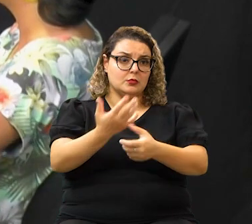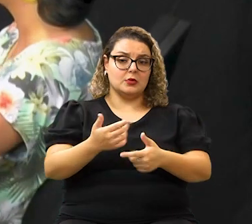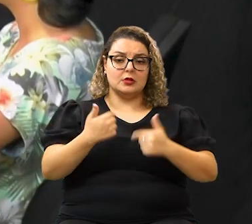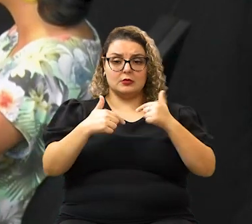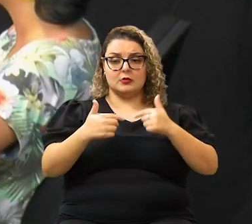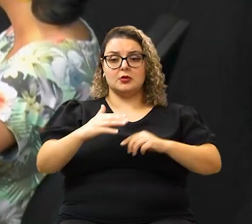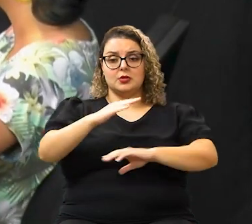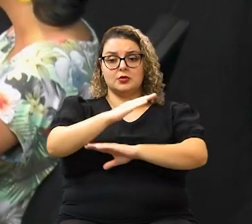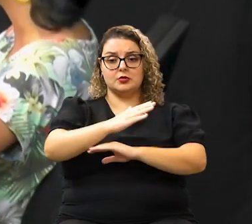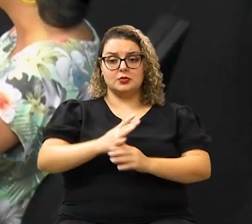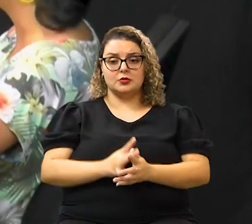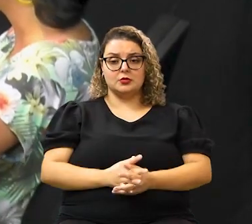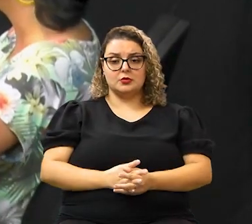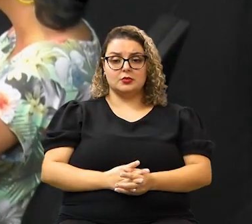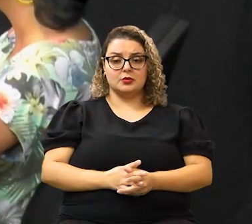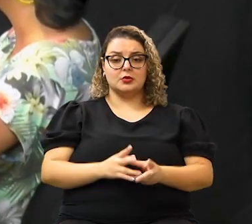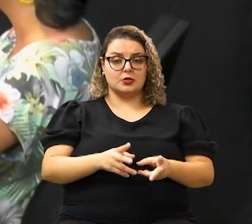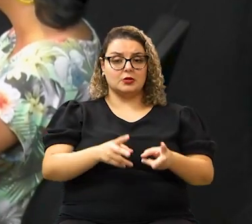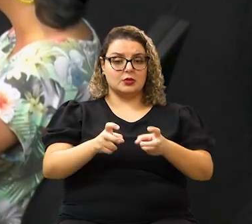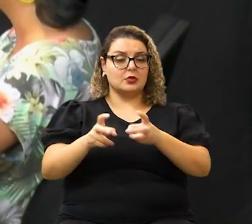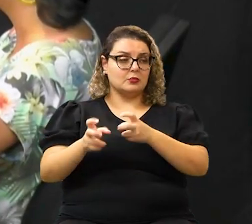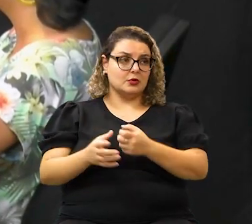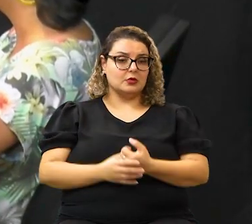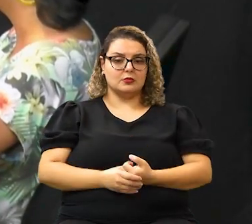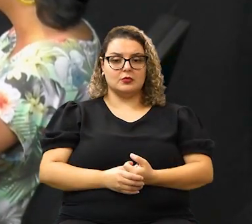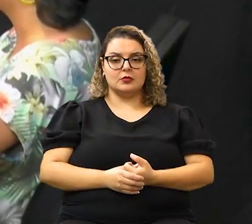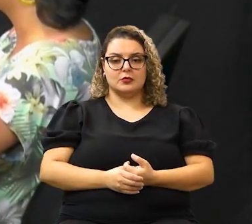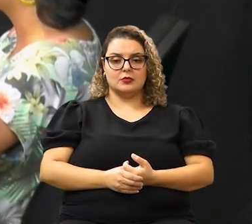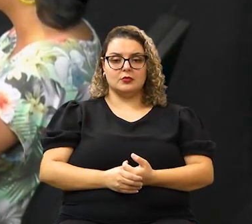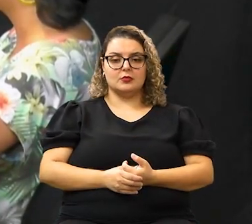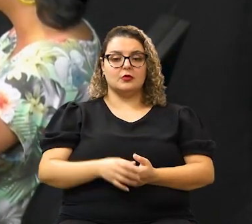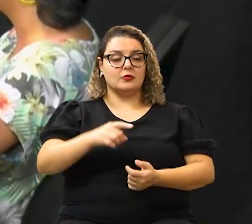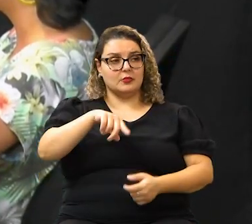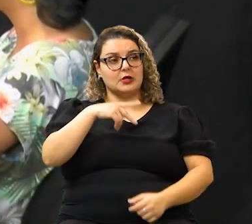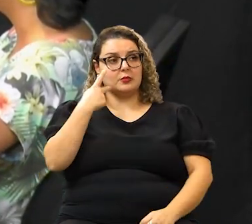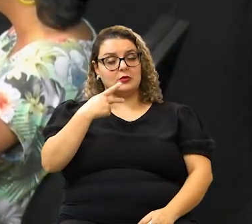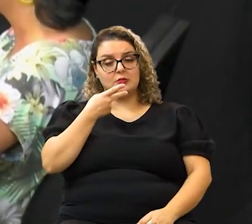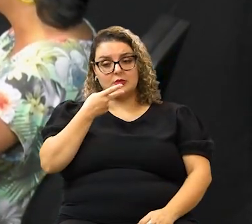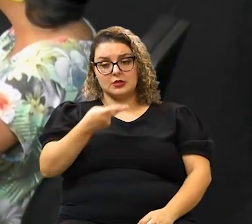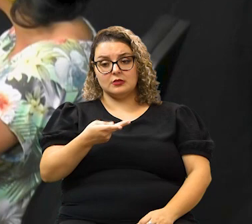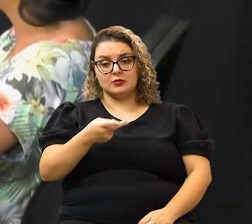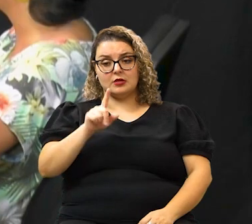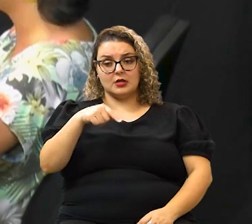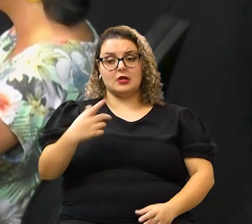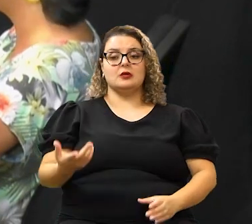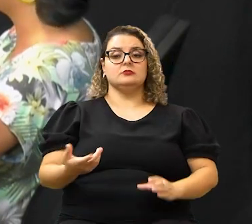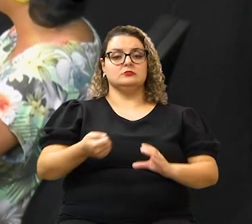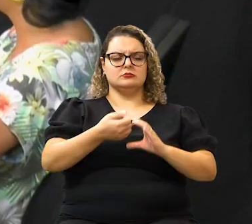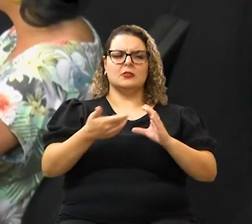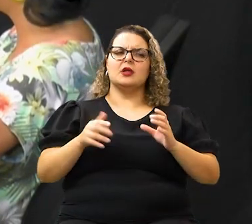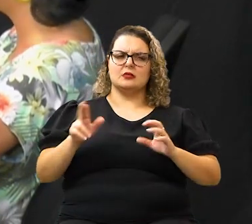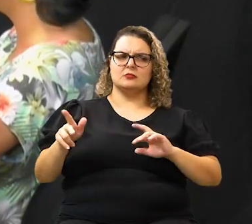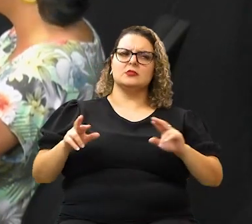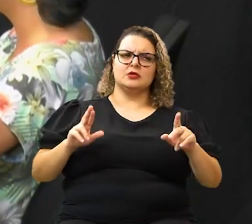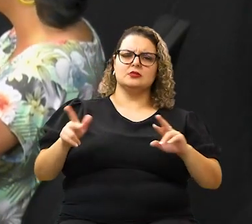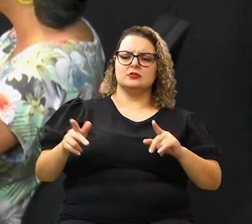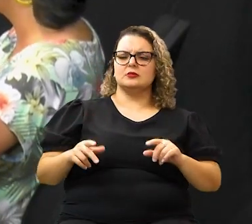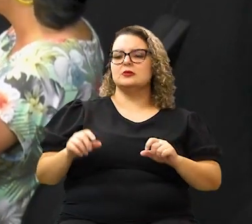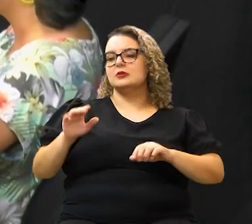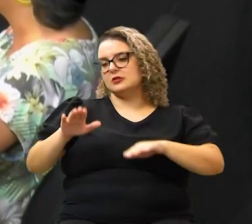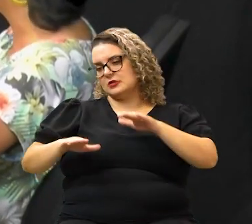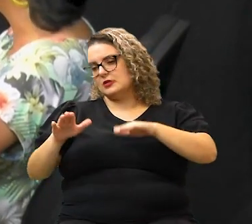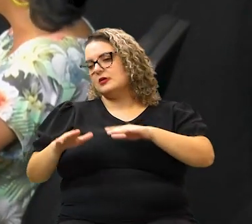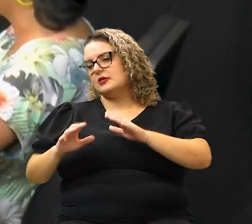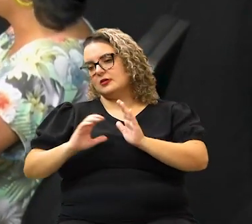que vocês, políticos, falam que são características bem diferentes, né? Depende muito do partido para partido.